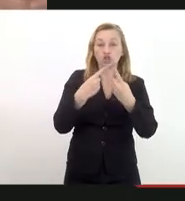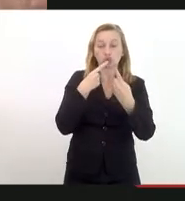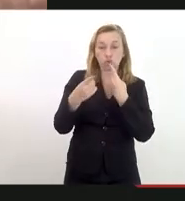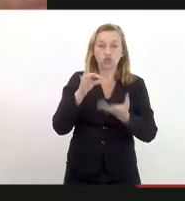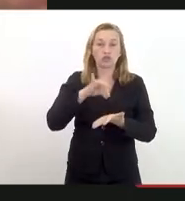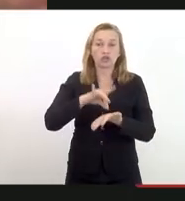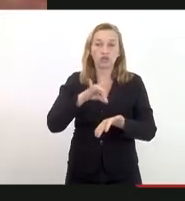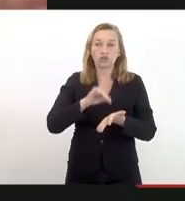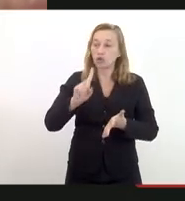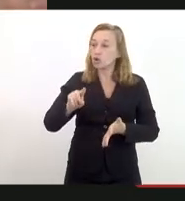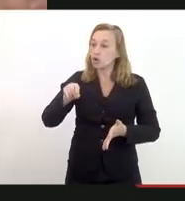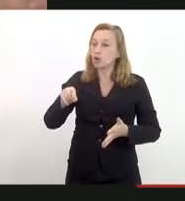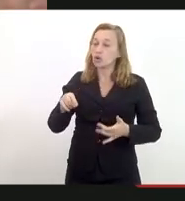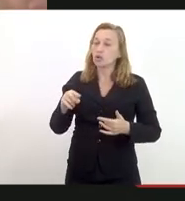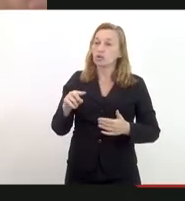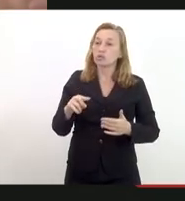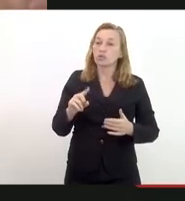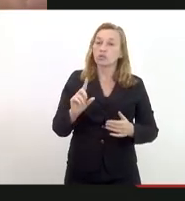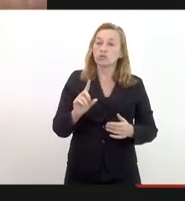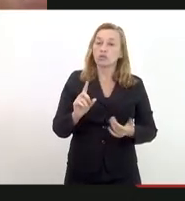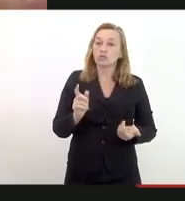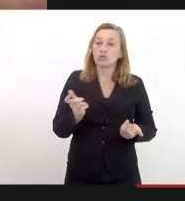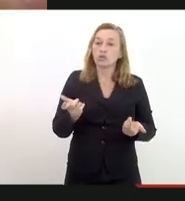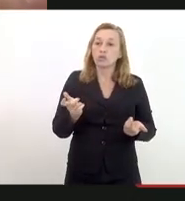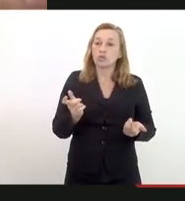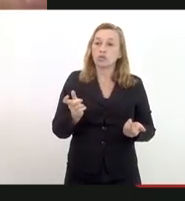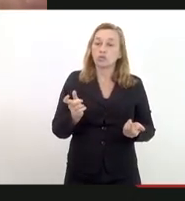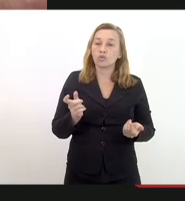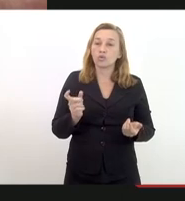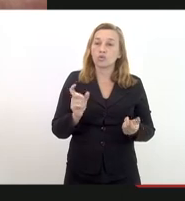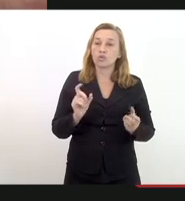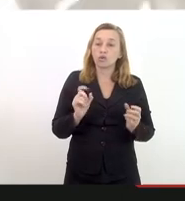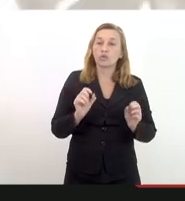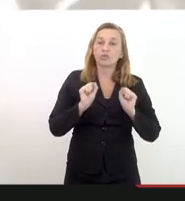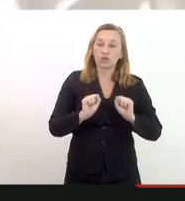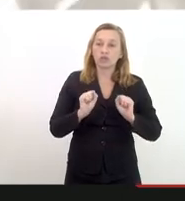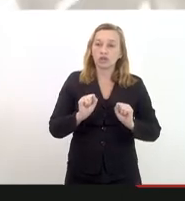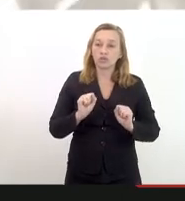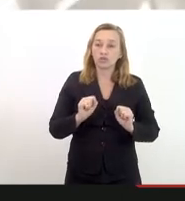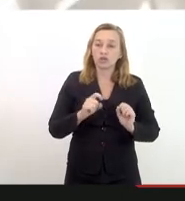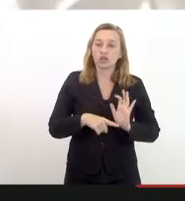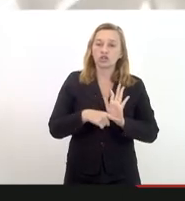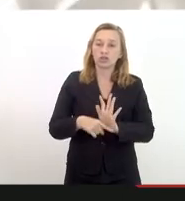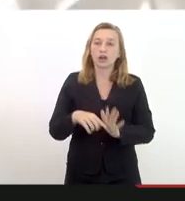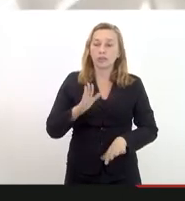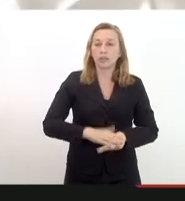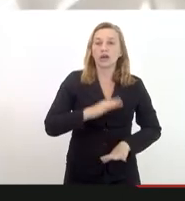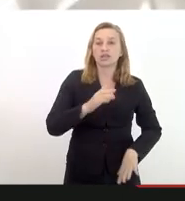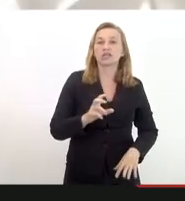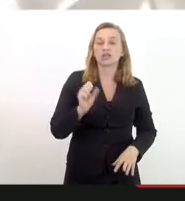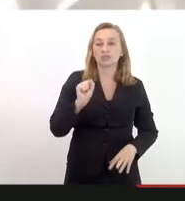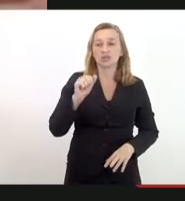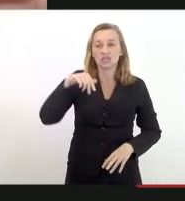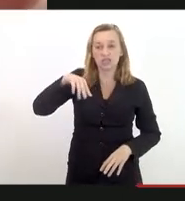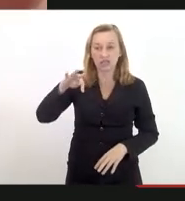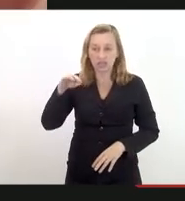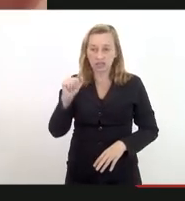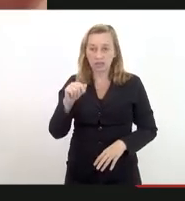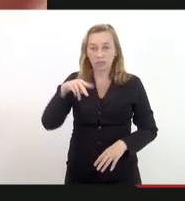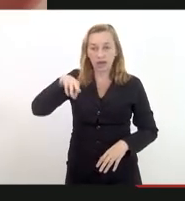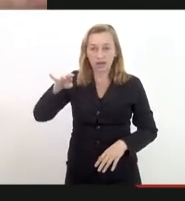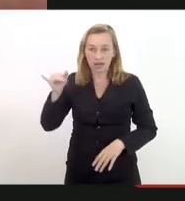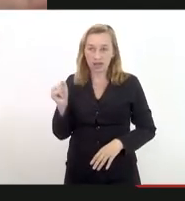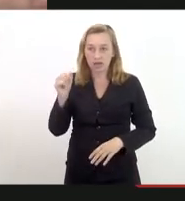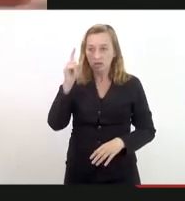os próximos passos para o Santa Maria, considerando o papel que ele tem hoje e o papel que a gente imagina